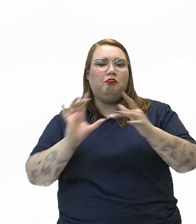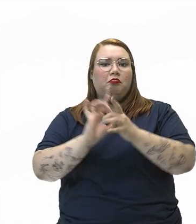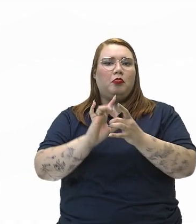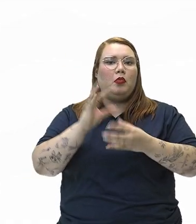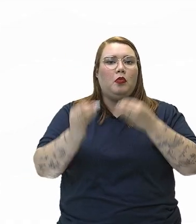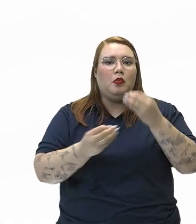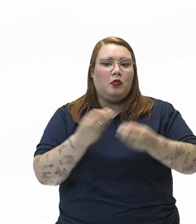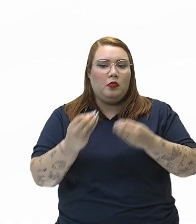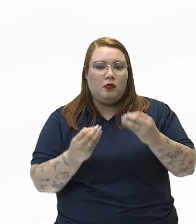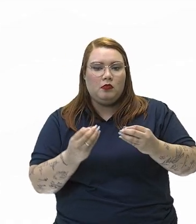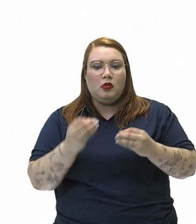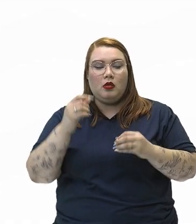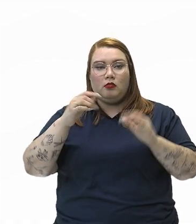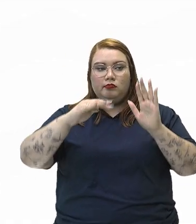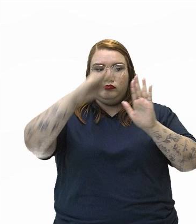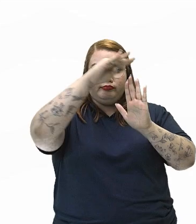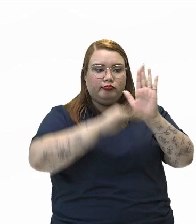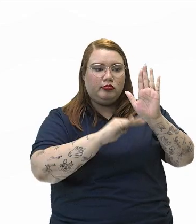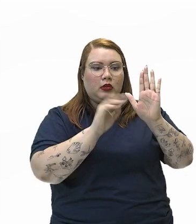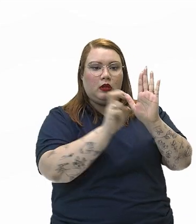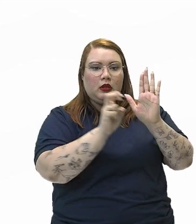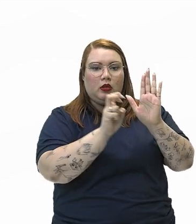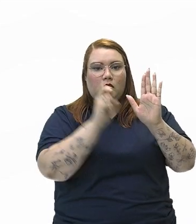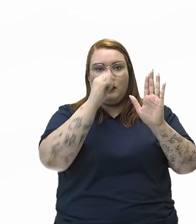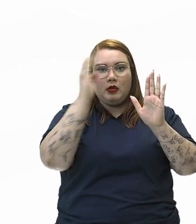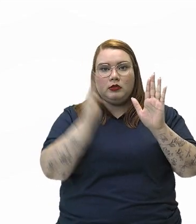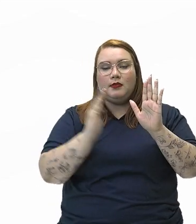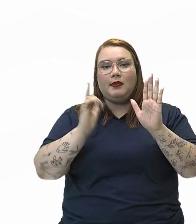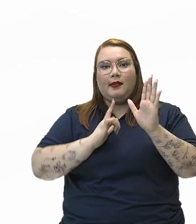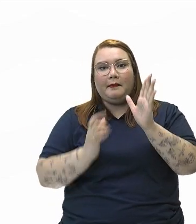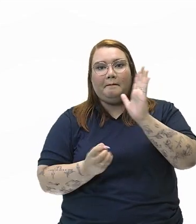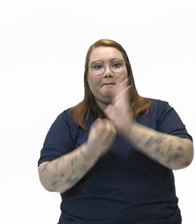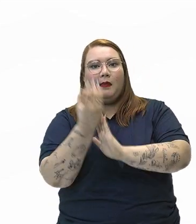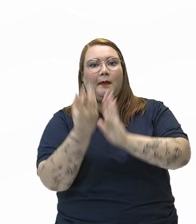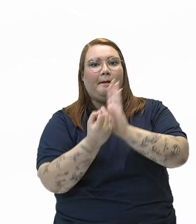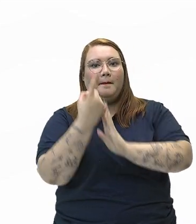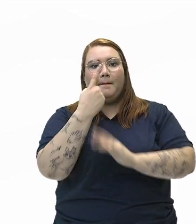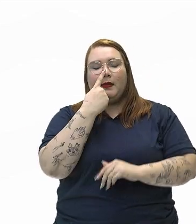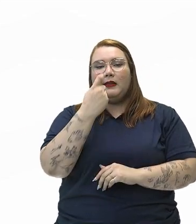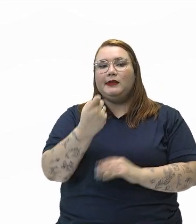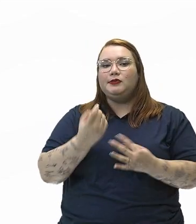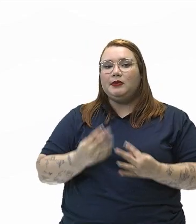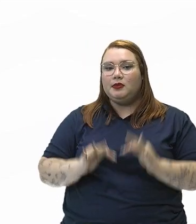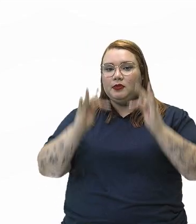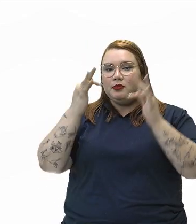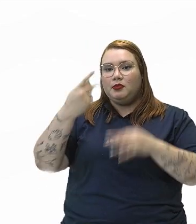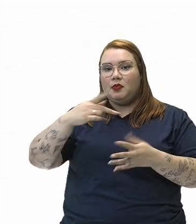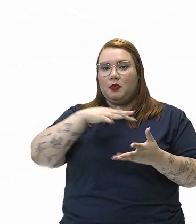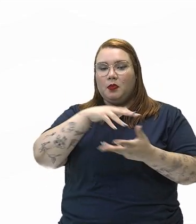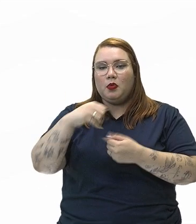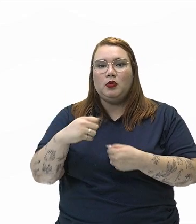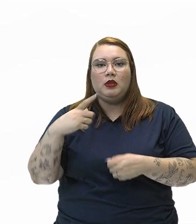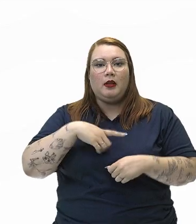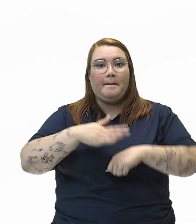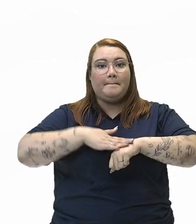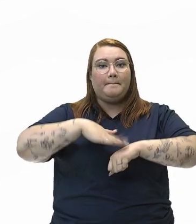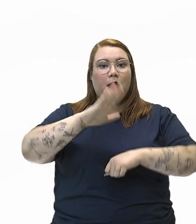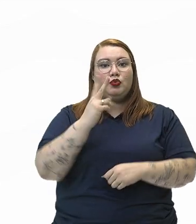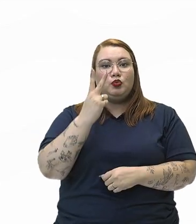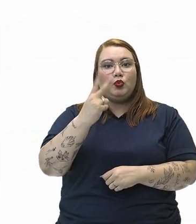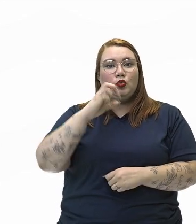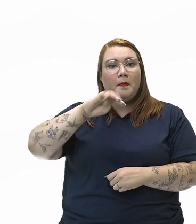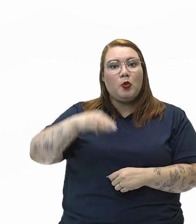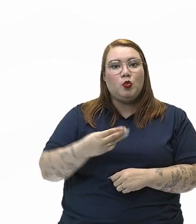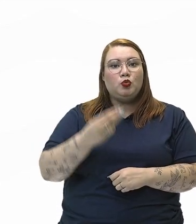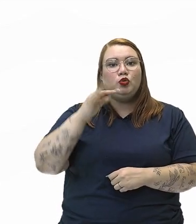ele é o 5º maior produtor de lixo eletrônico do mundo, gerando mais de 2 milhões de toneladas